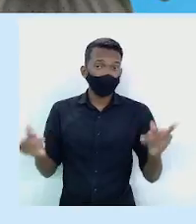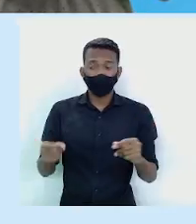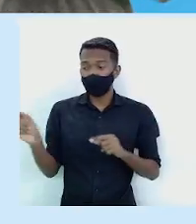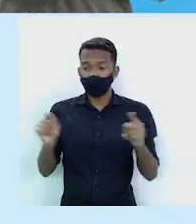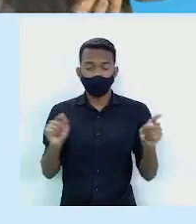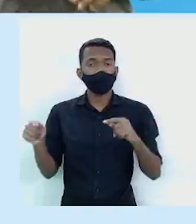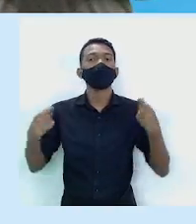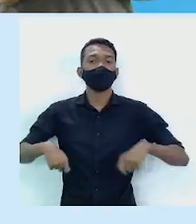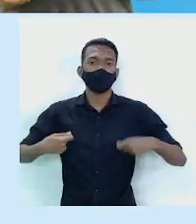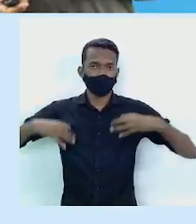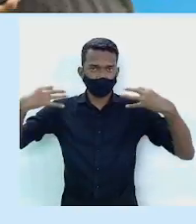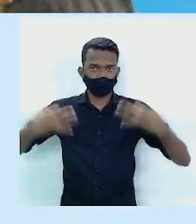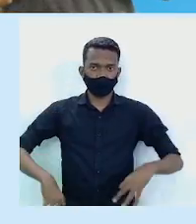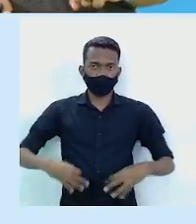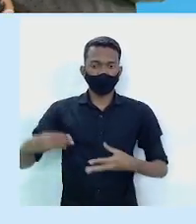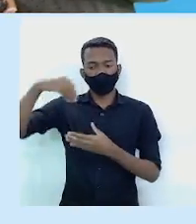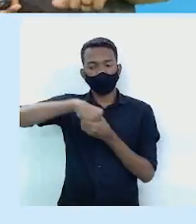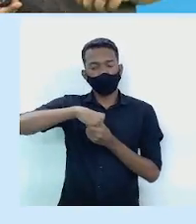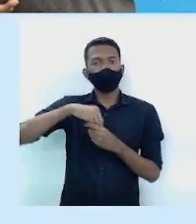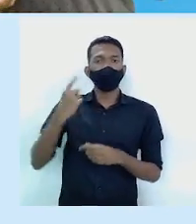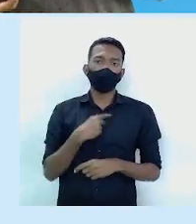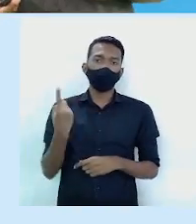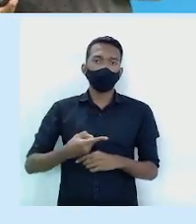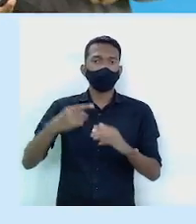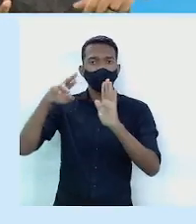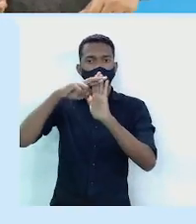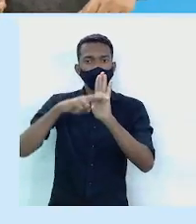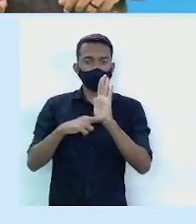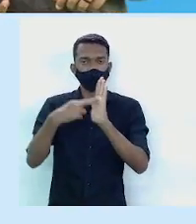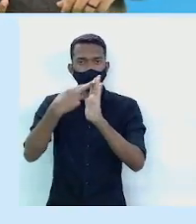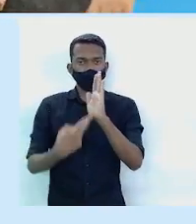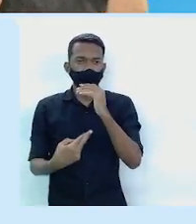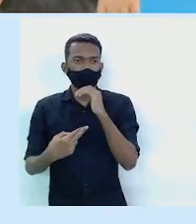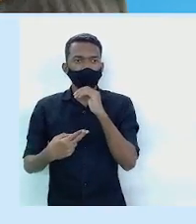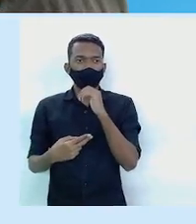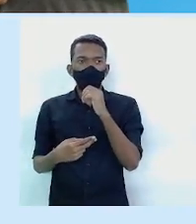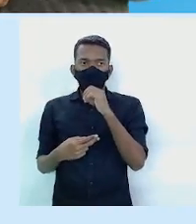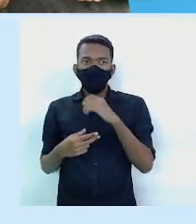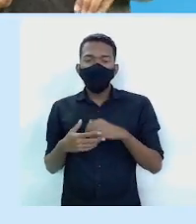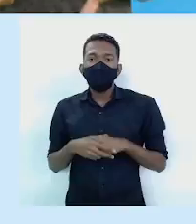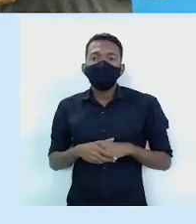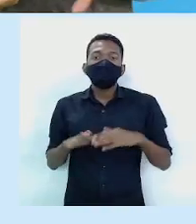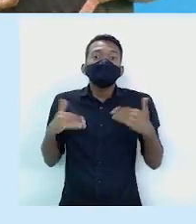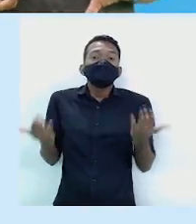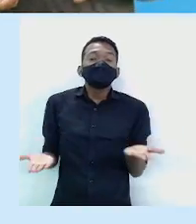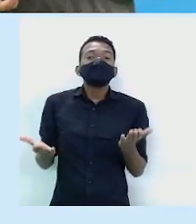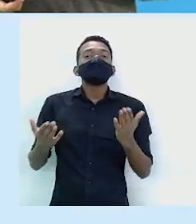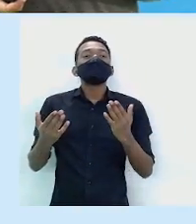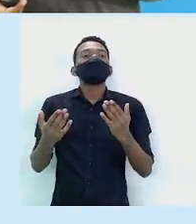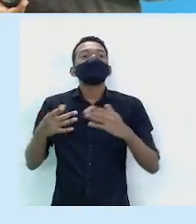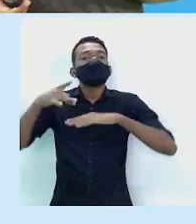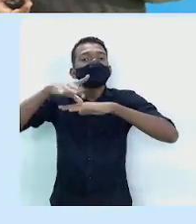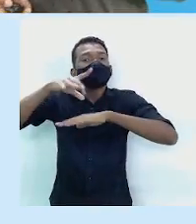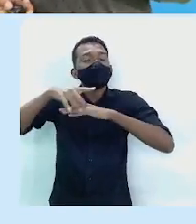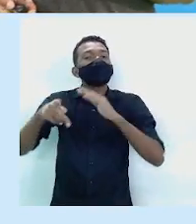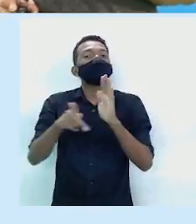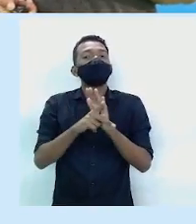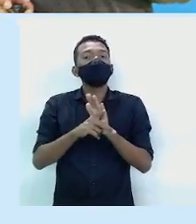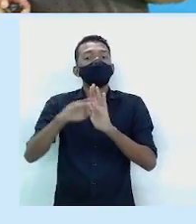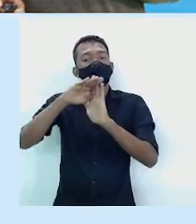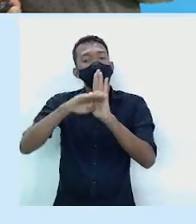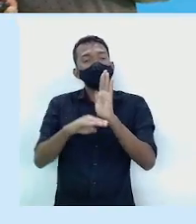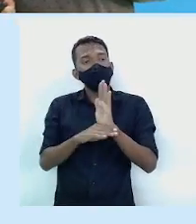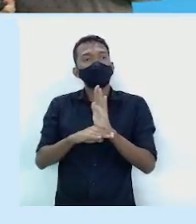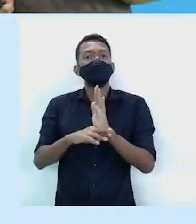que estar lá contido no nosso roteiro, beleza? Quais são as dicas para a construção de um